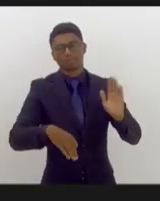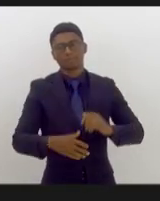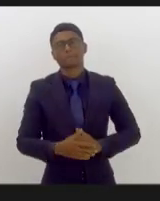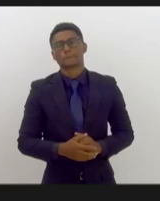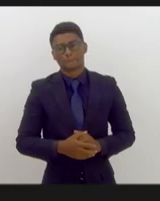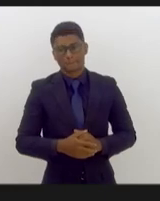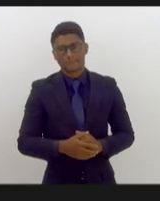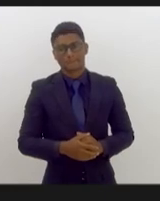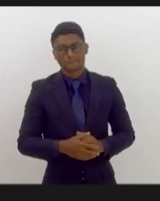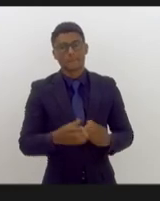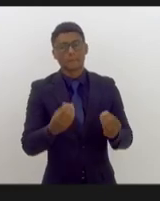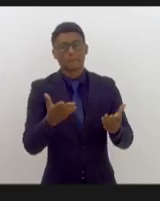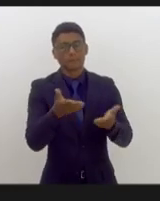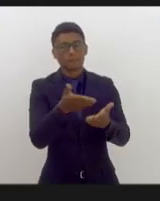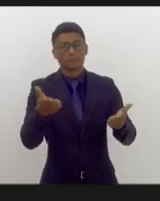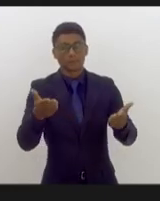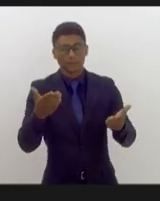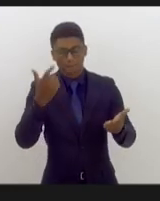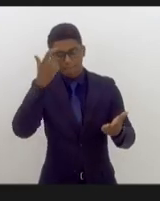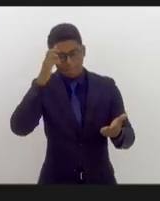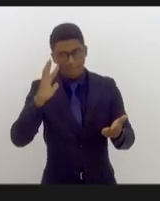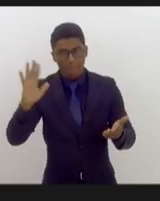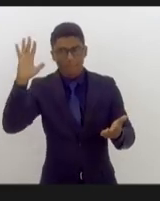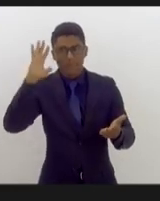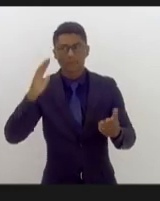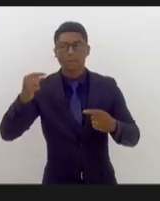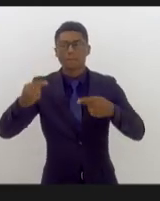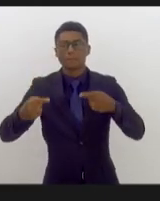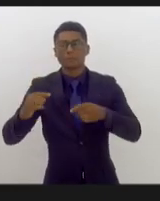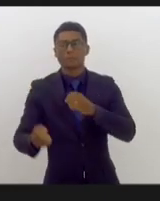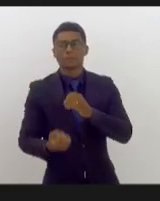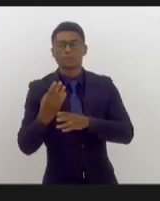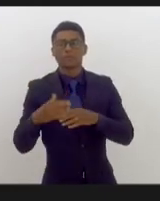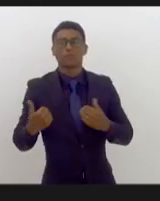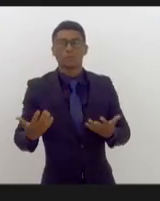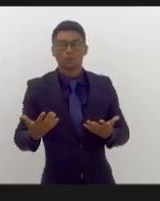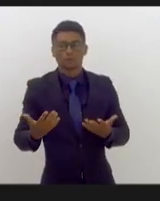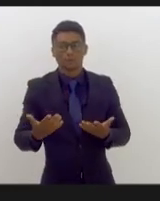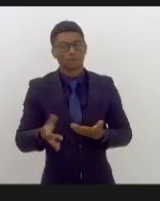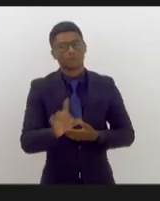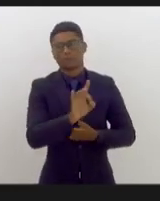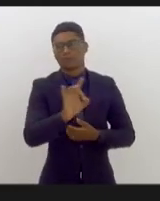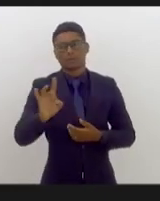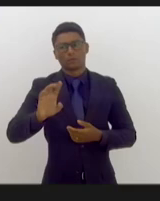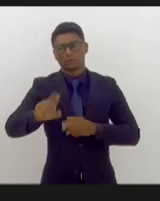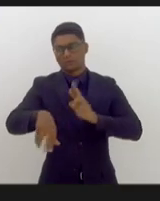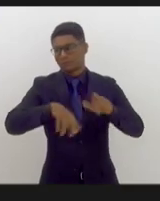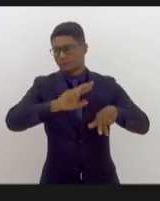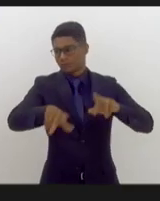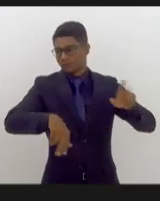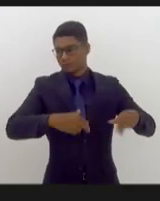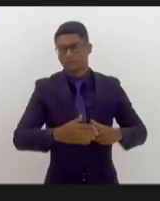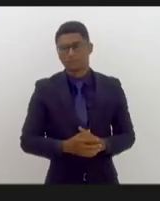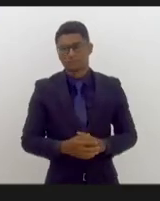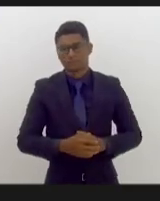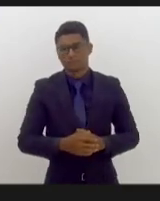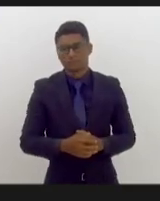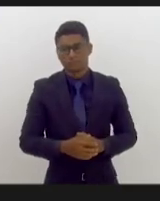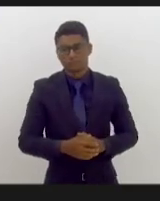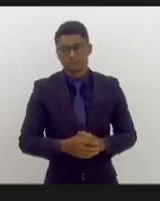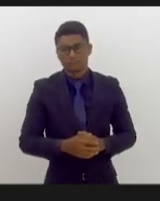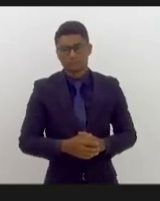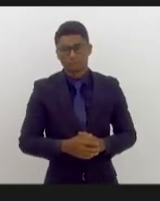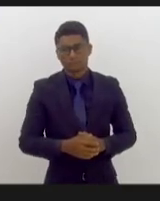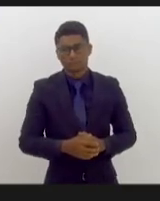as políticas que serão desenvolvidas aí nos seus municípios. Né? Agradecer aí mais uma vez a presença da